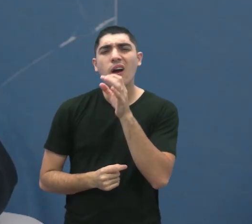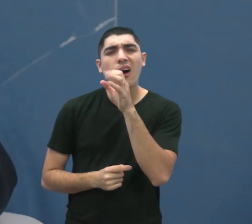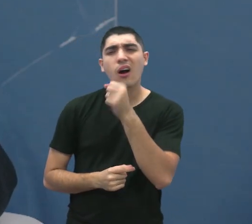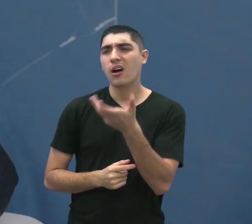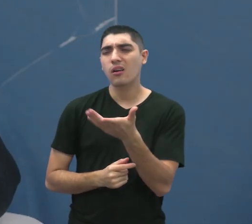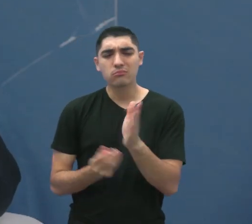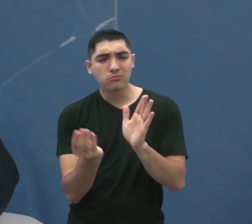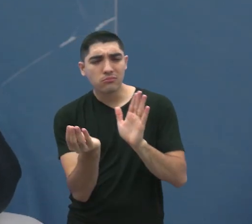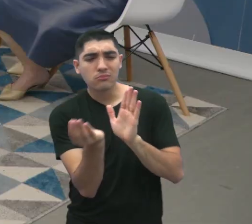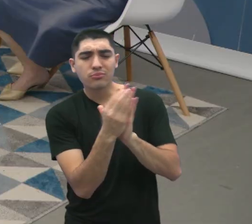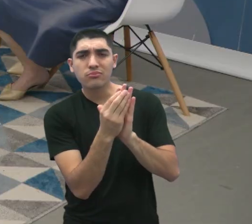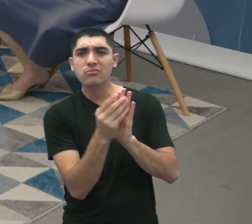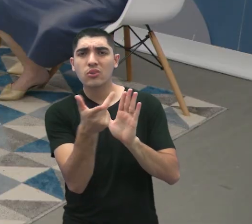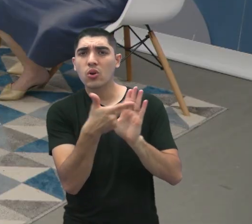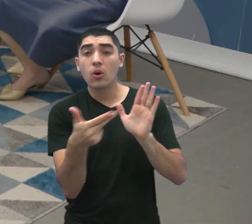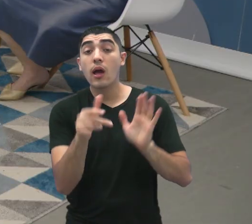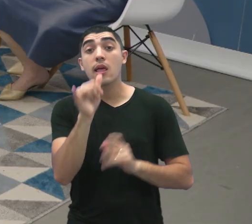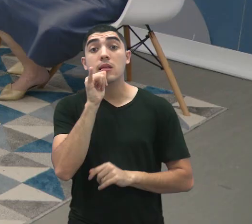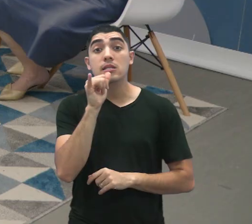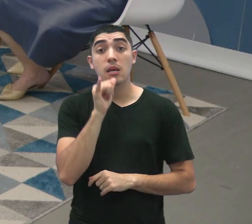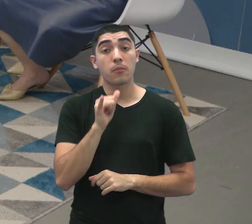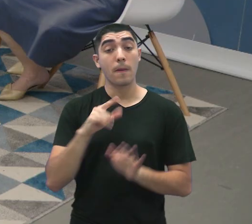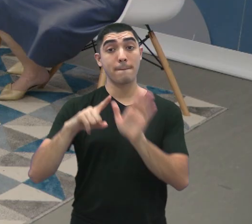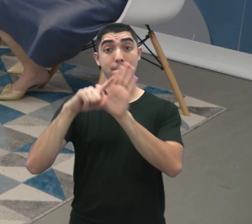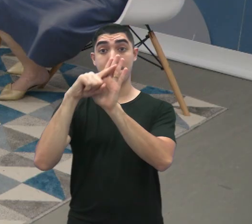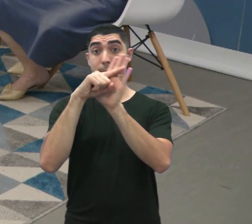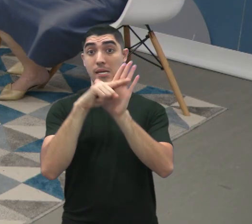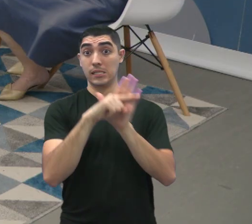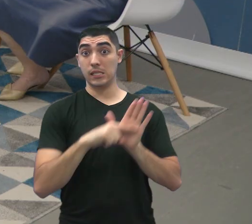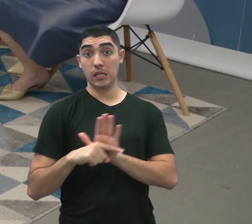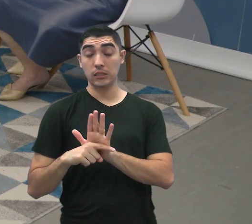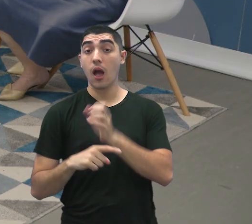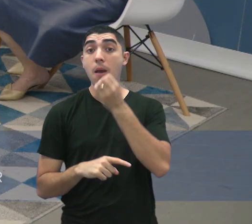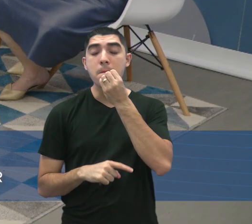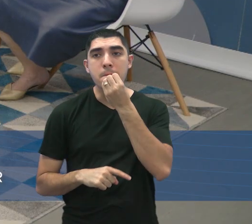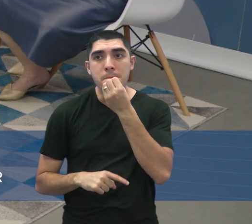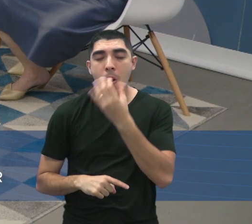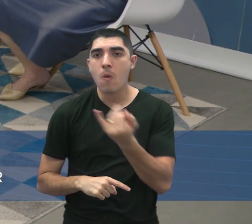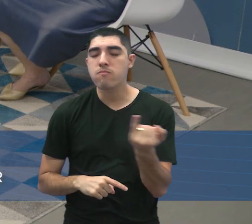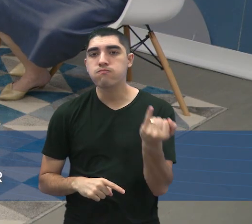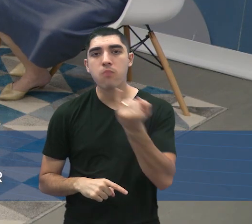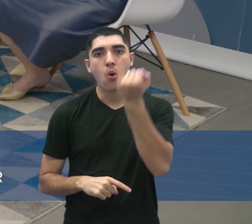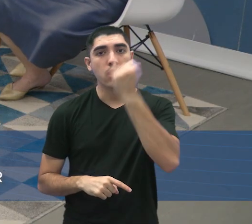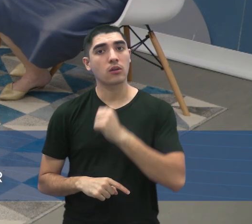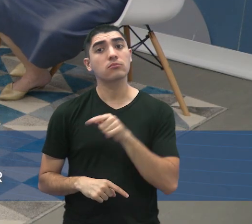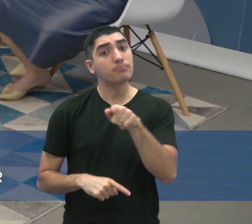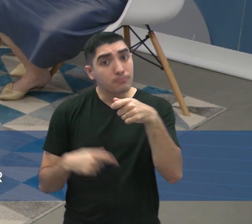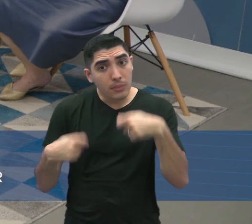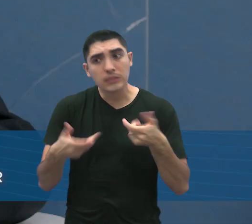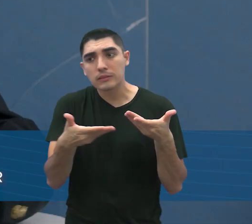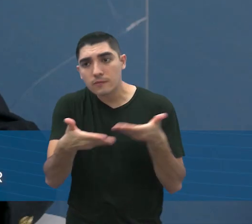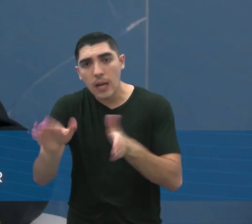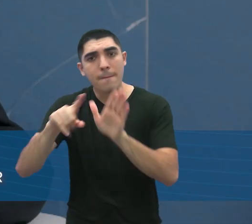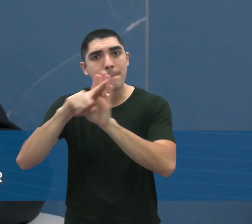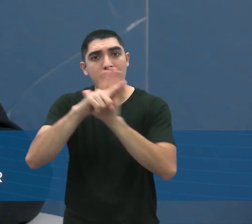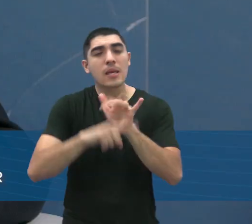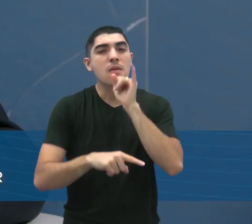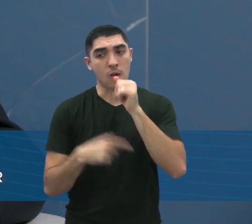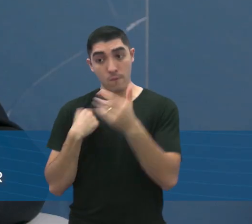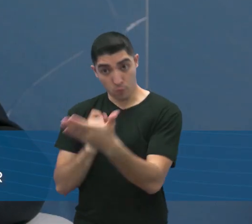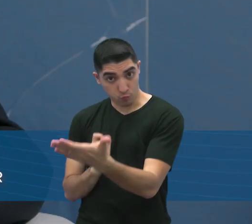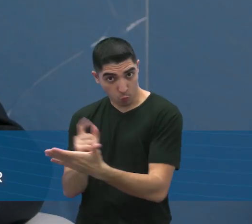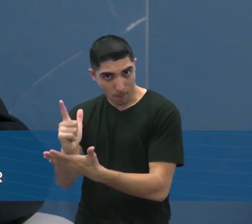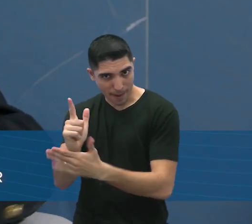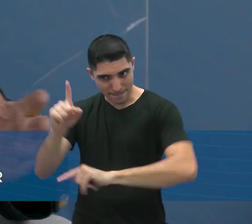você anotar. Por exemplo, outra coisa muito importante, a pesquisa. A pesquisa é fundamental. Com Você certeza. tem que fazer pesquisa quando vai comprar